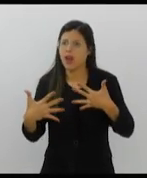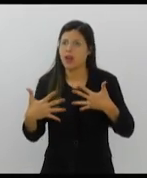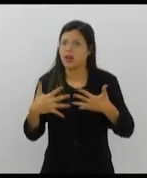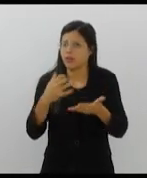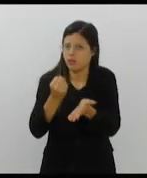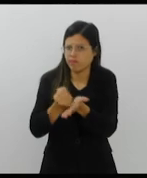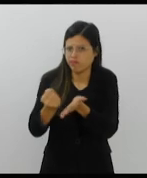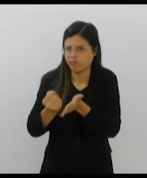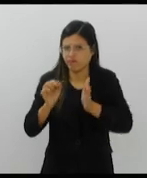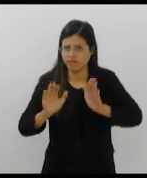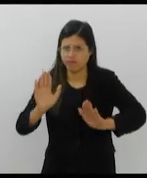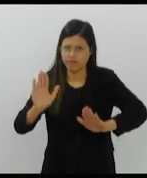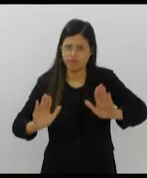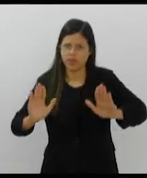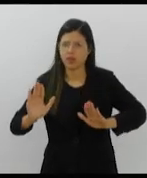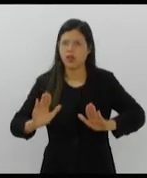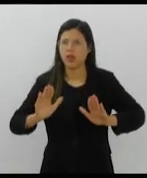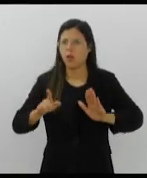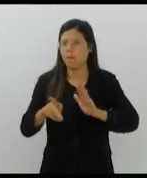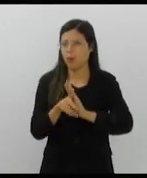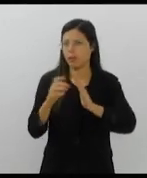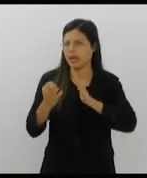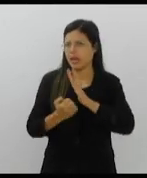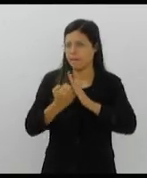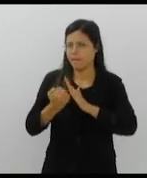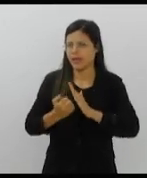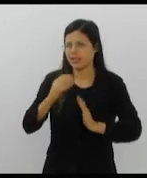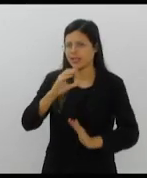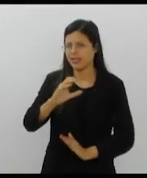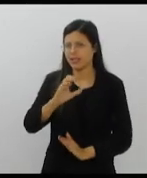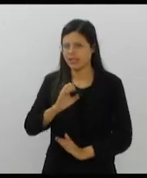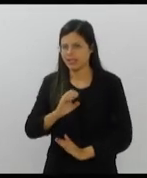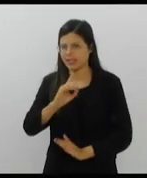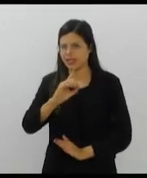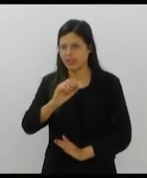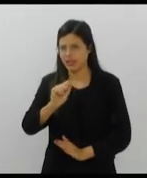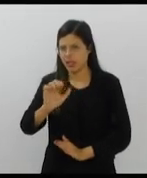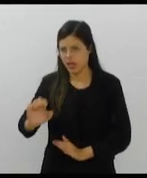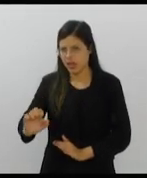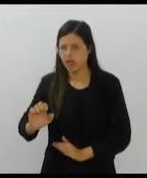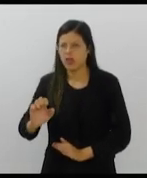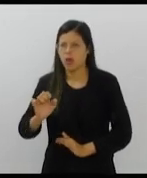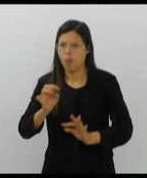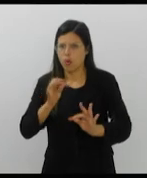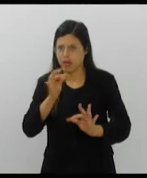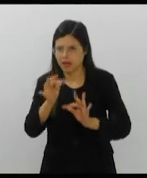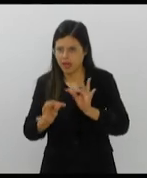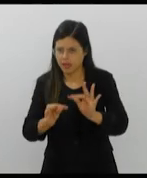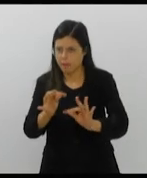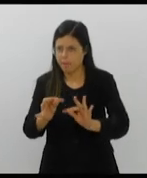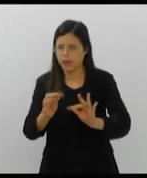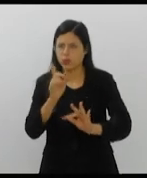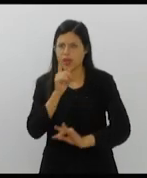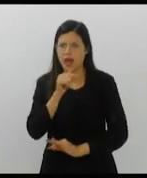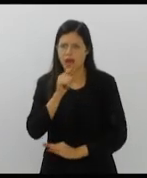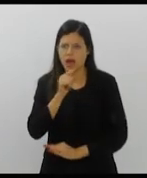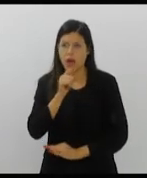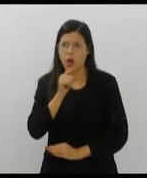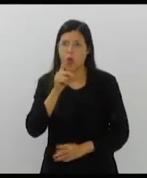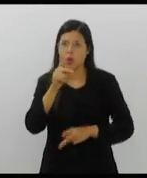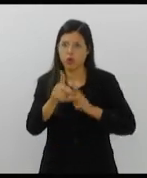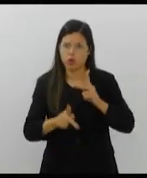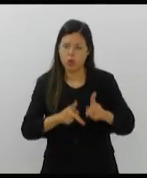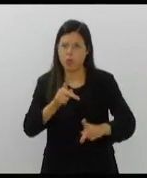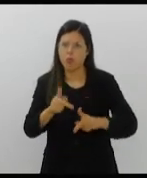feitas pela SEDAI para o tratamento da água que a população fluminense